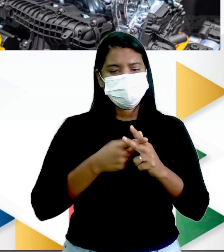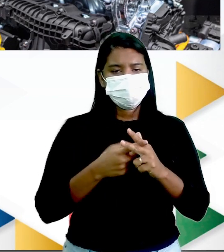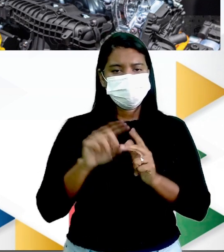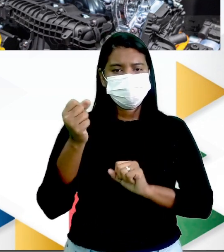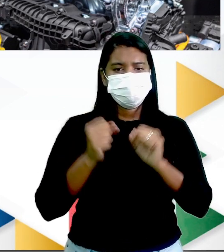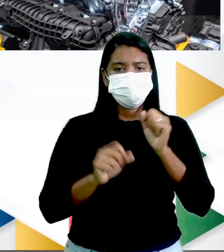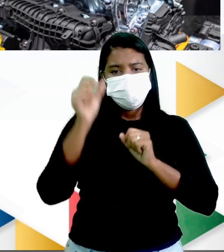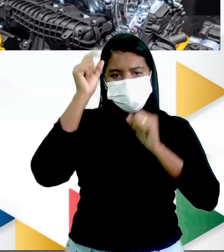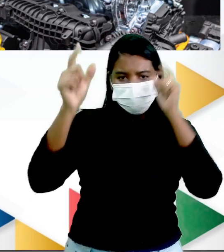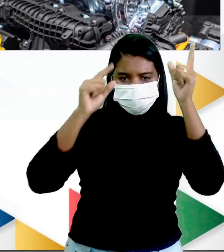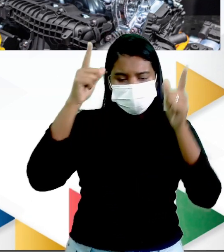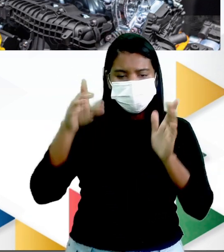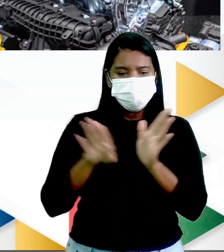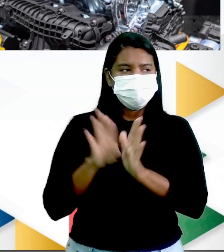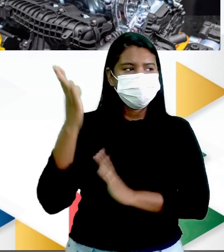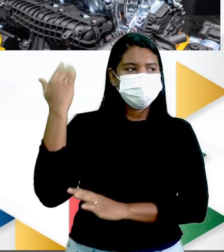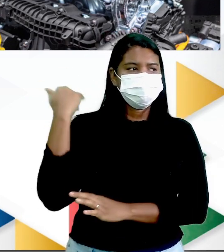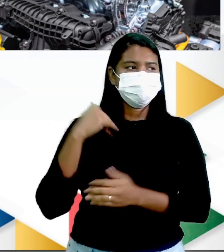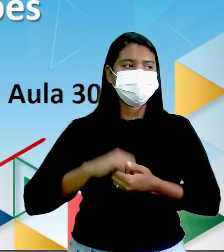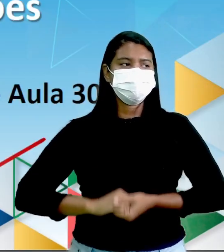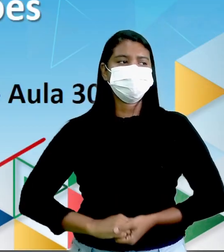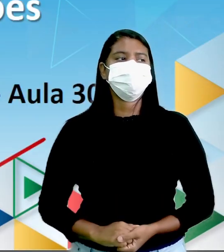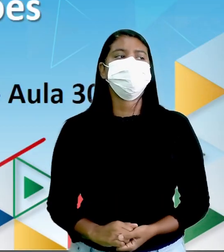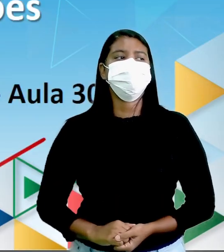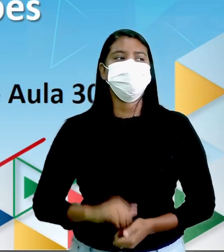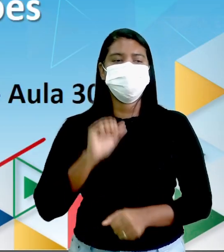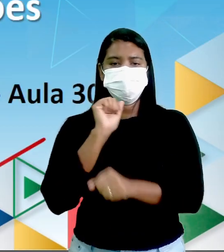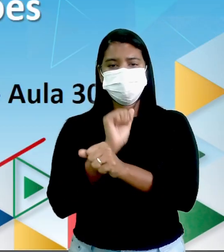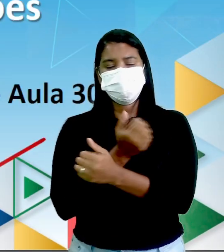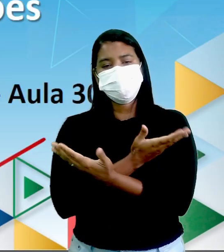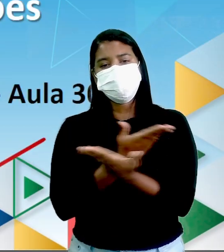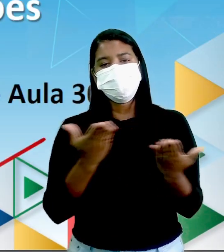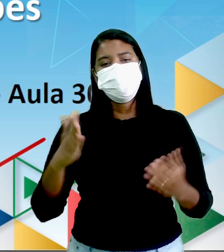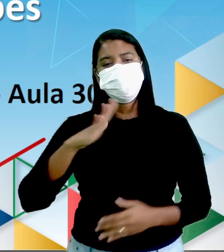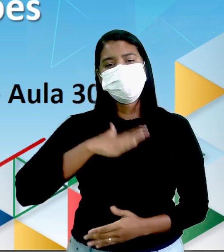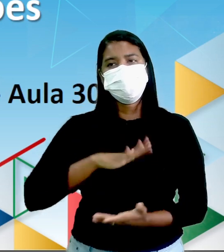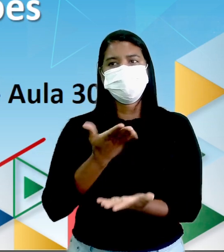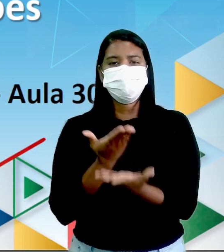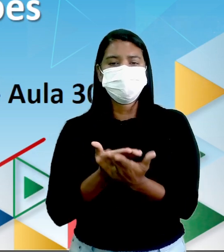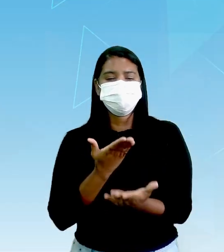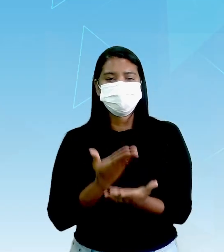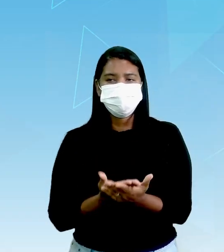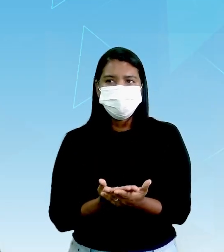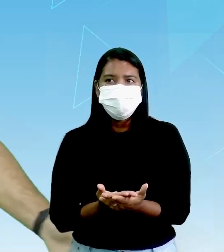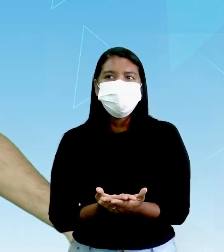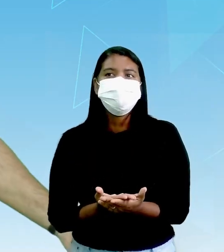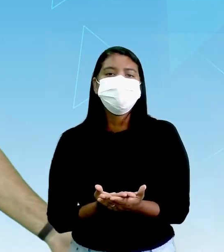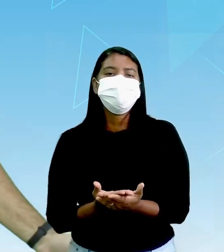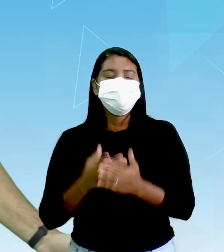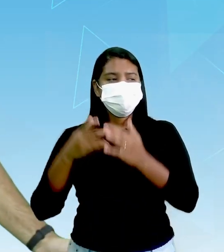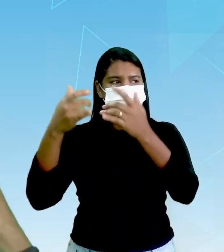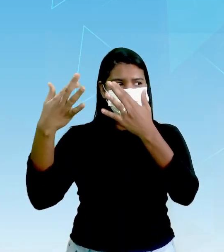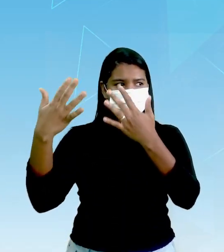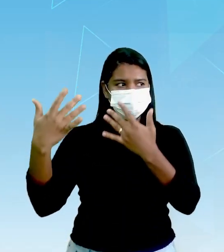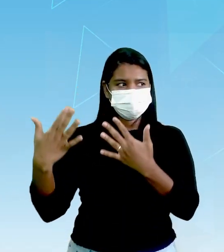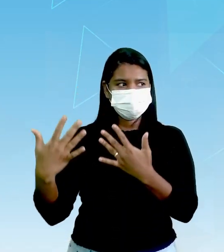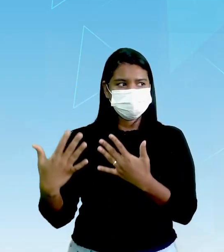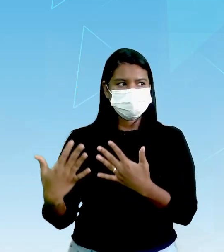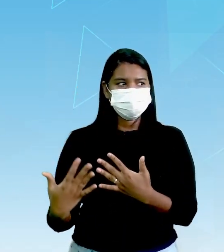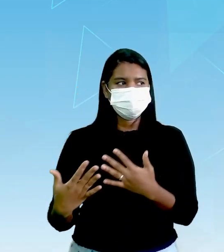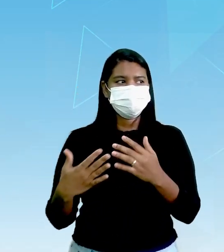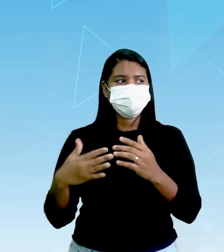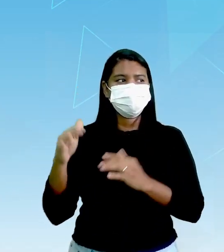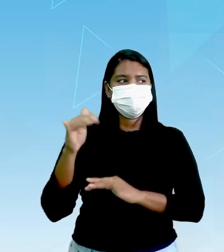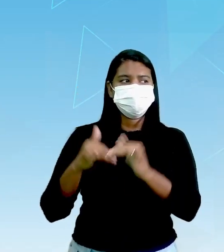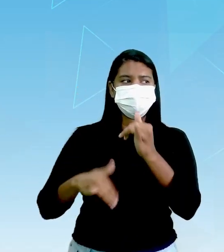envolvendo ideias que vieram lá do passado. Espero que todos tenham gostado aqui do nosso encontro, onde nós falamos aqui com relação à